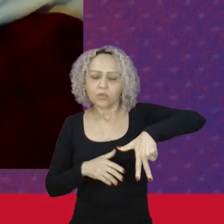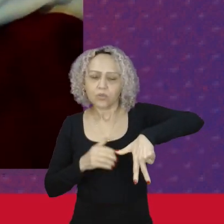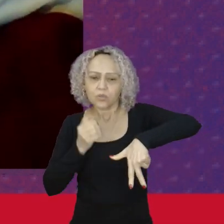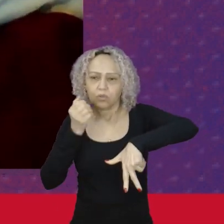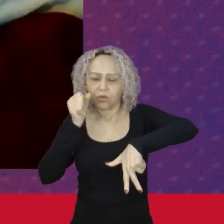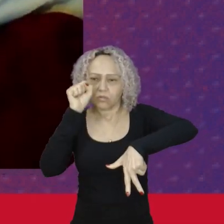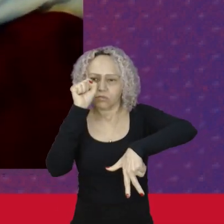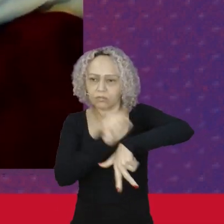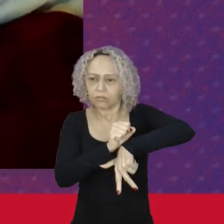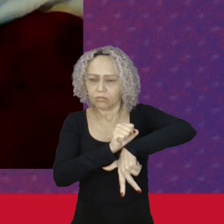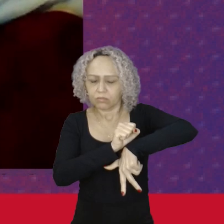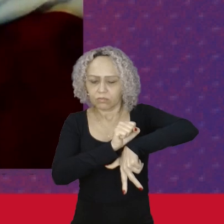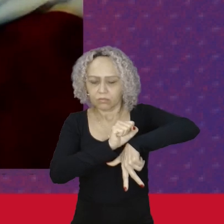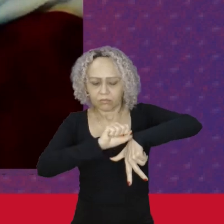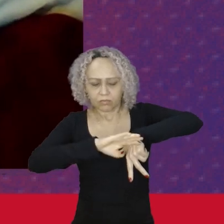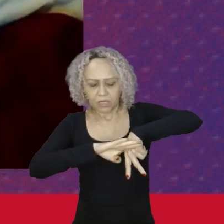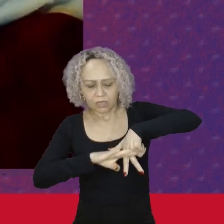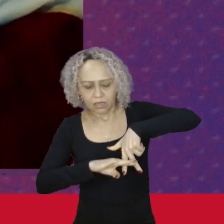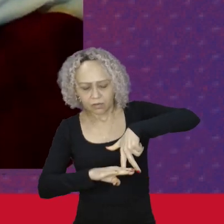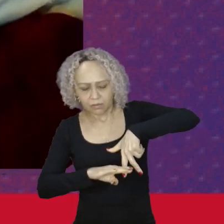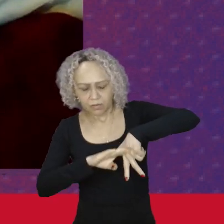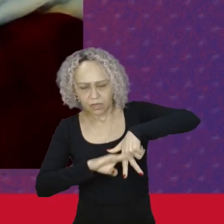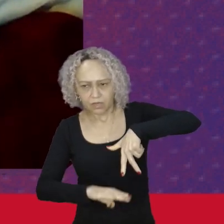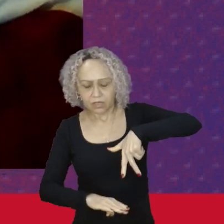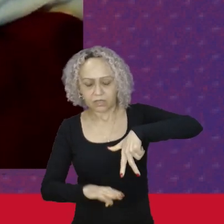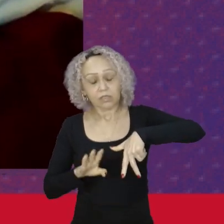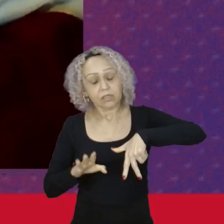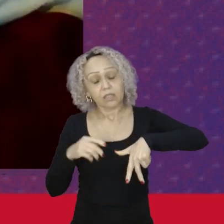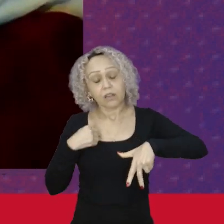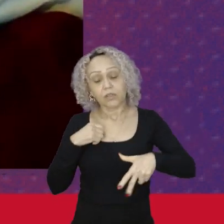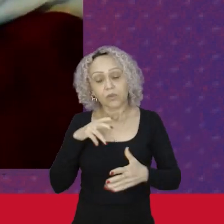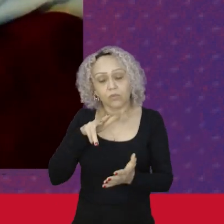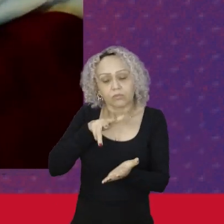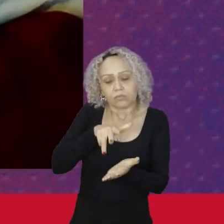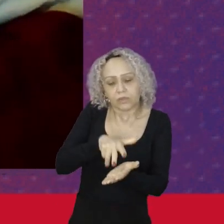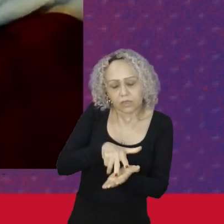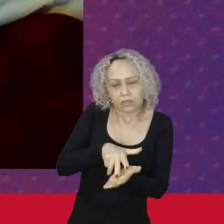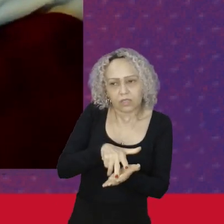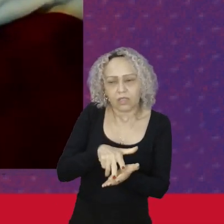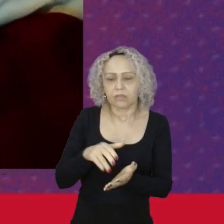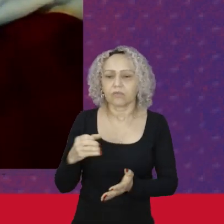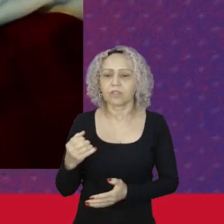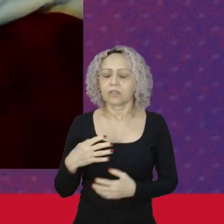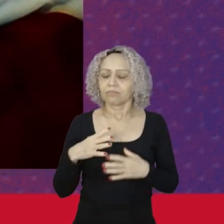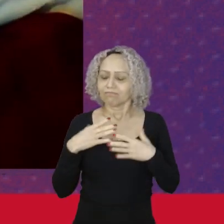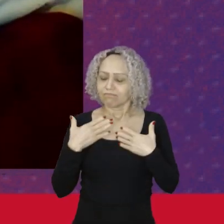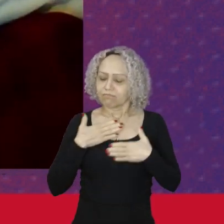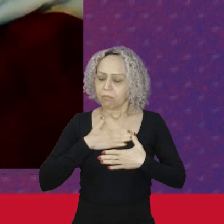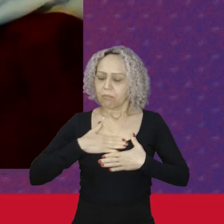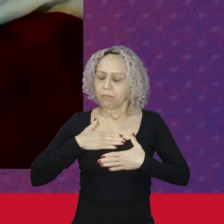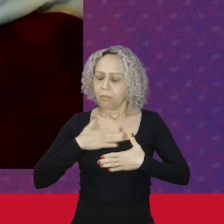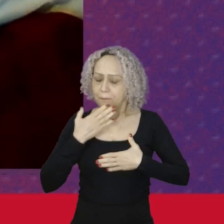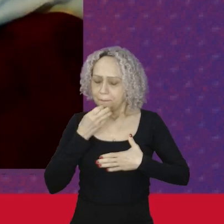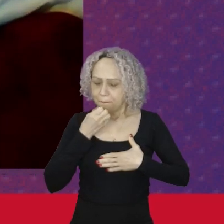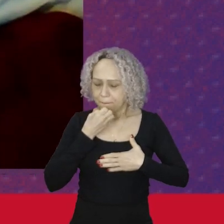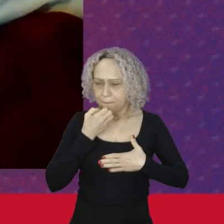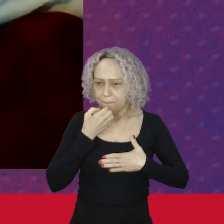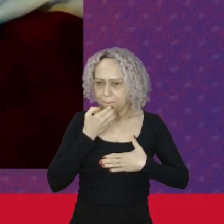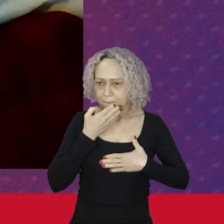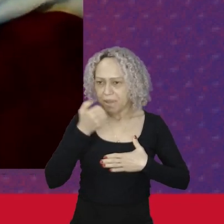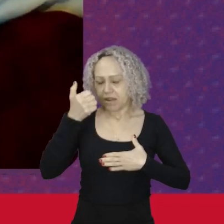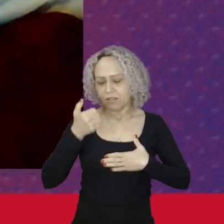e fica mais confortável eu trabalhar dessa forma. Então,